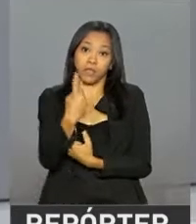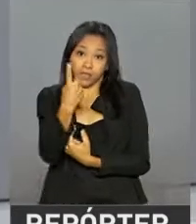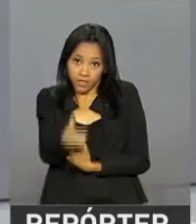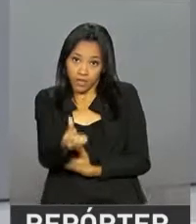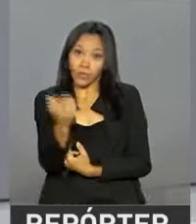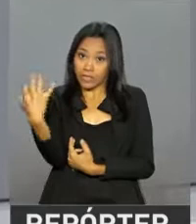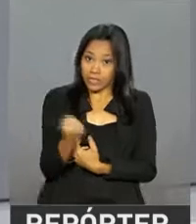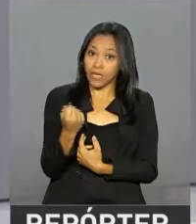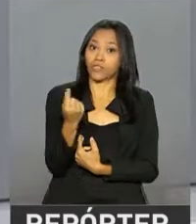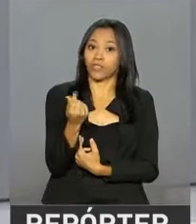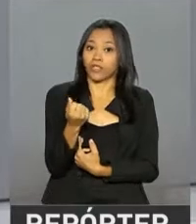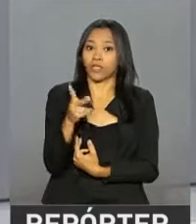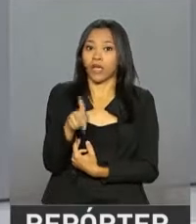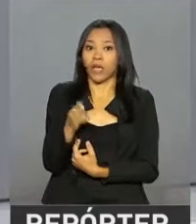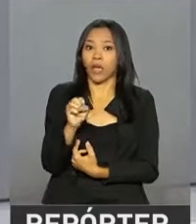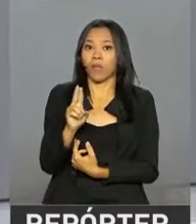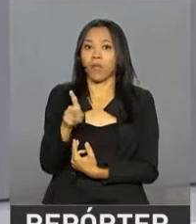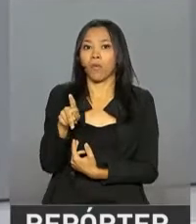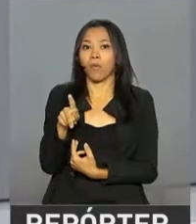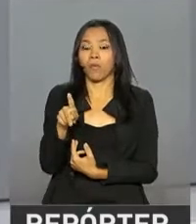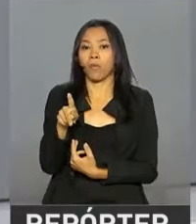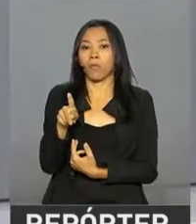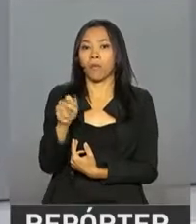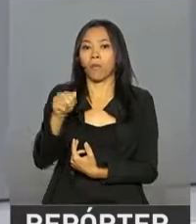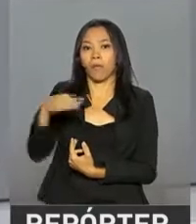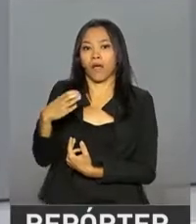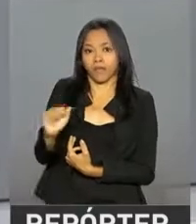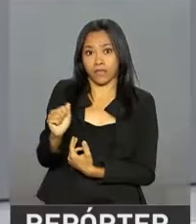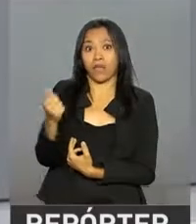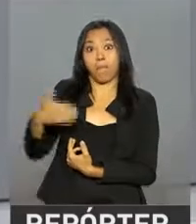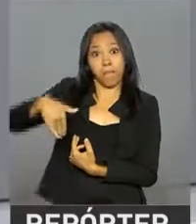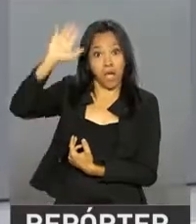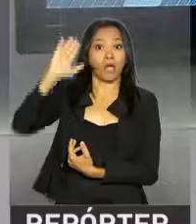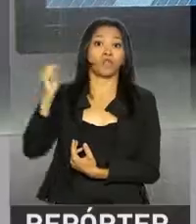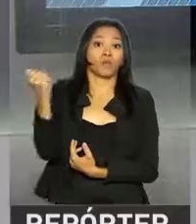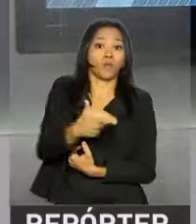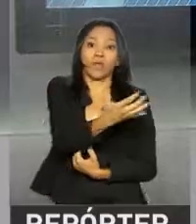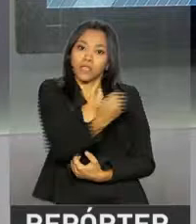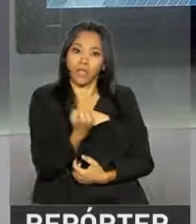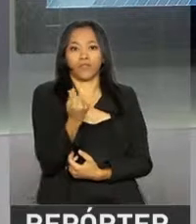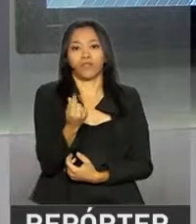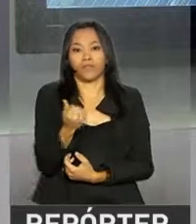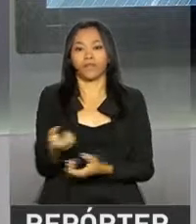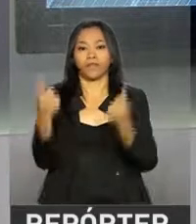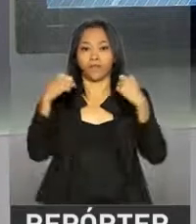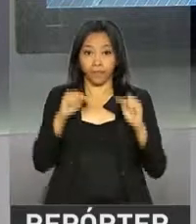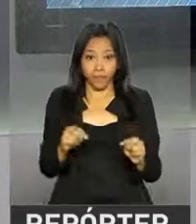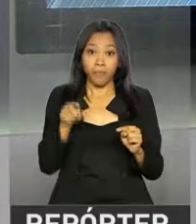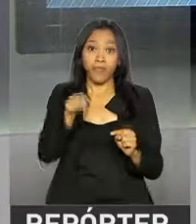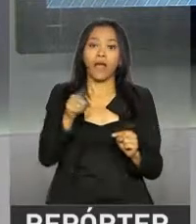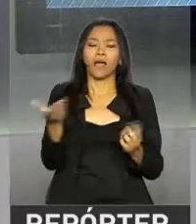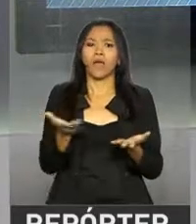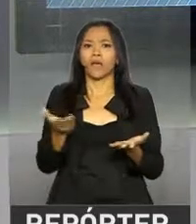os saques da poupança da poupança tinha se tinham sido maiores do que os depósitos puxada pela alta nas exportações